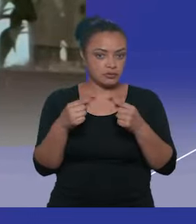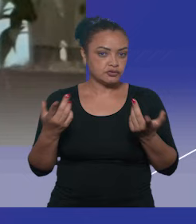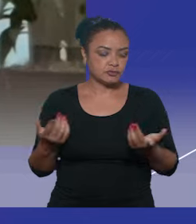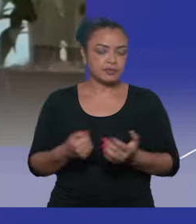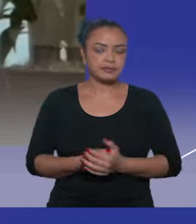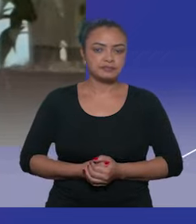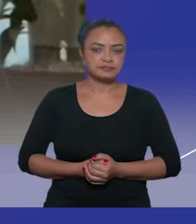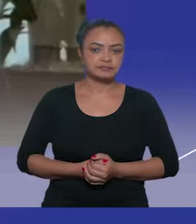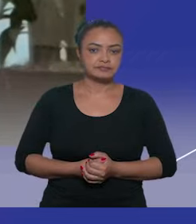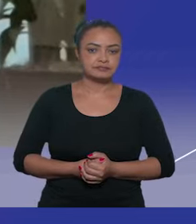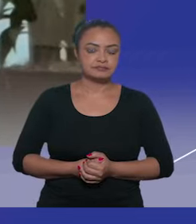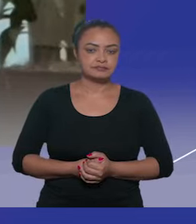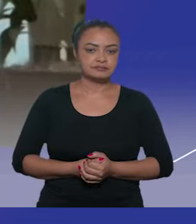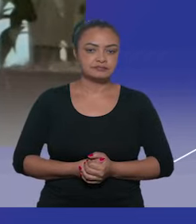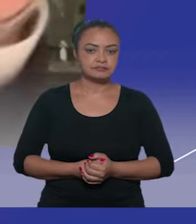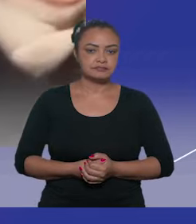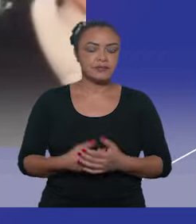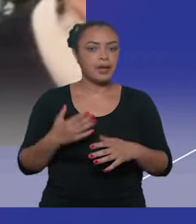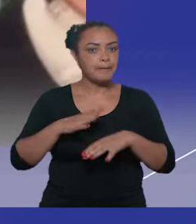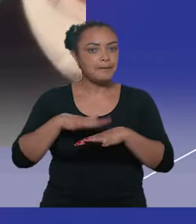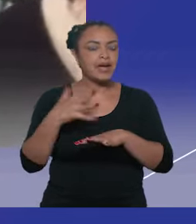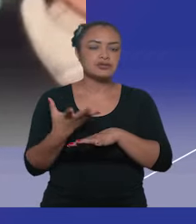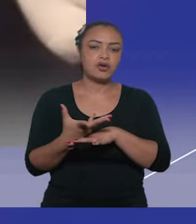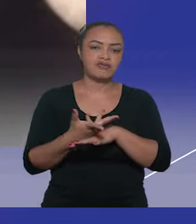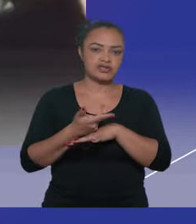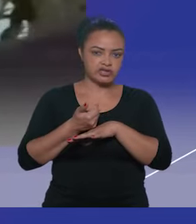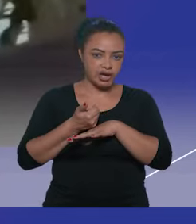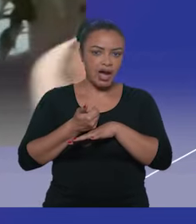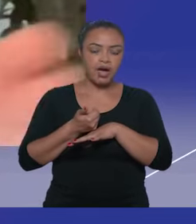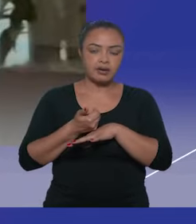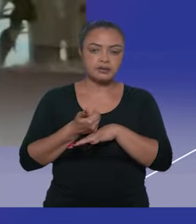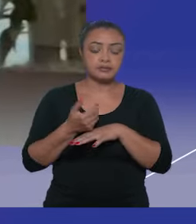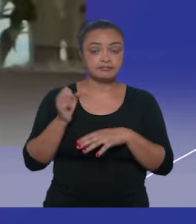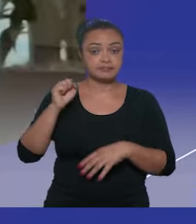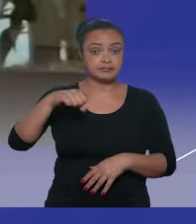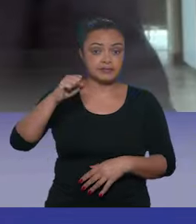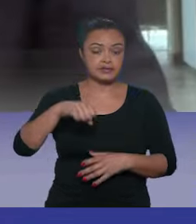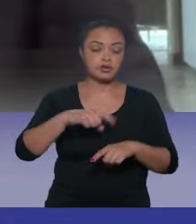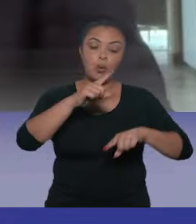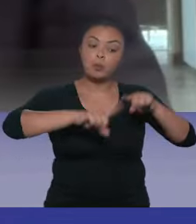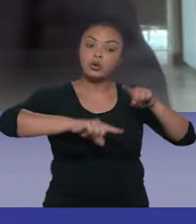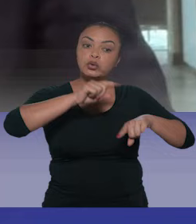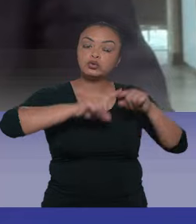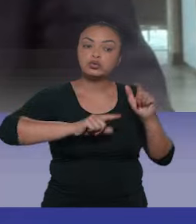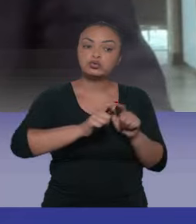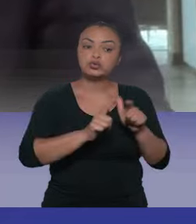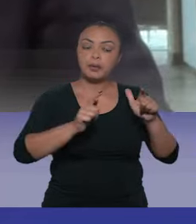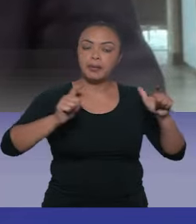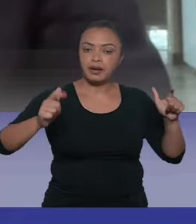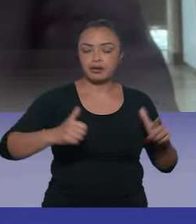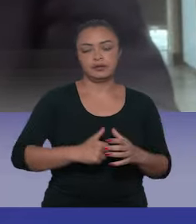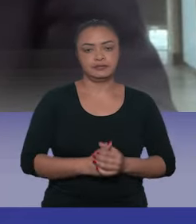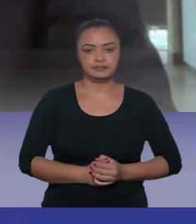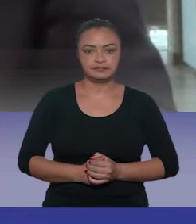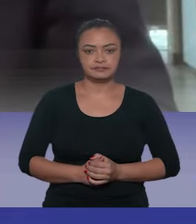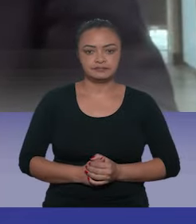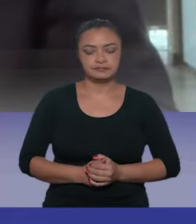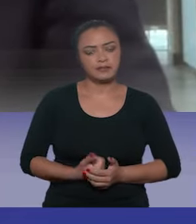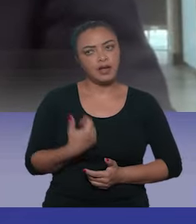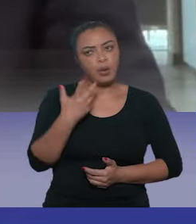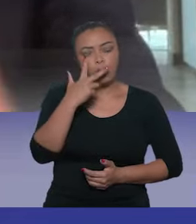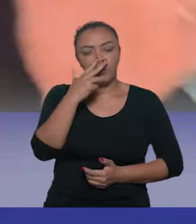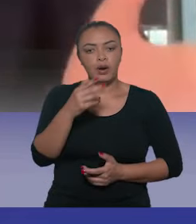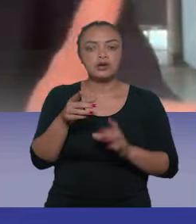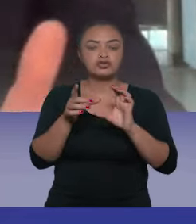trazer uma plataforma digital muito mais próxima da plataforma high touch para o nosso cliente. Uma oferta mais sofisticada, né? Para um...